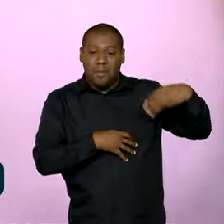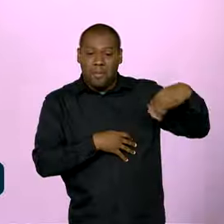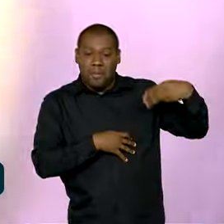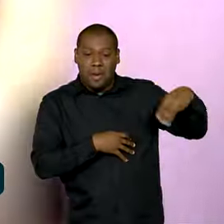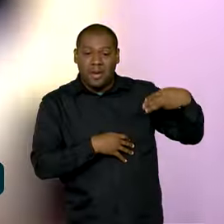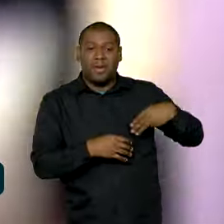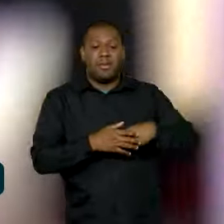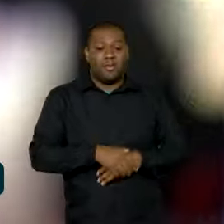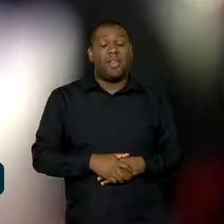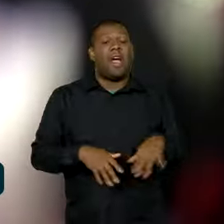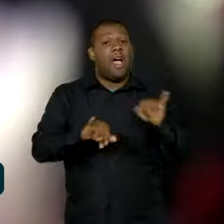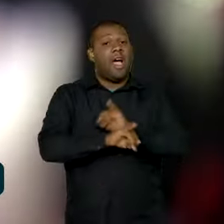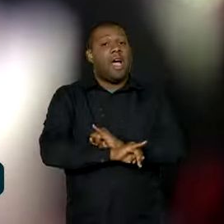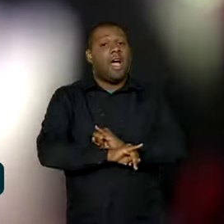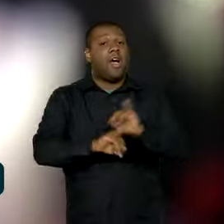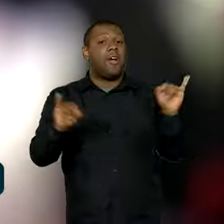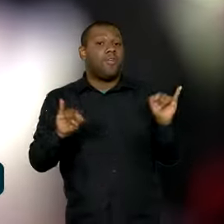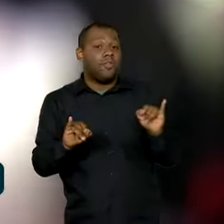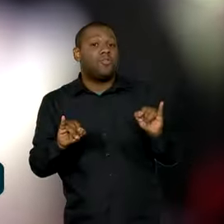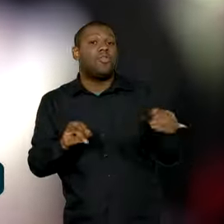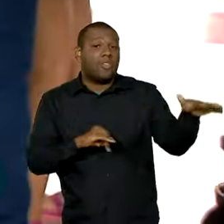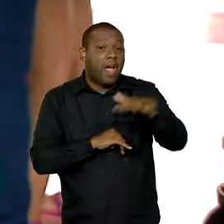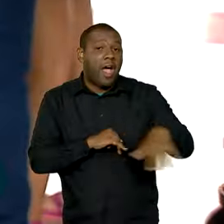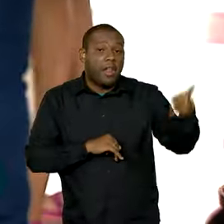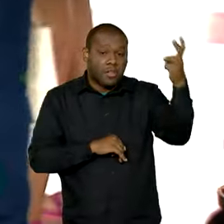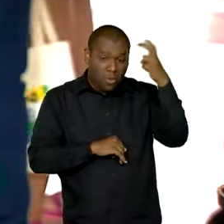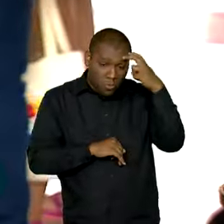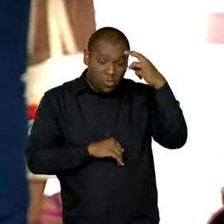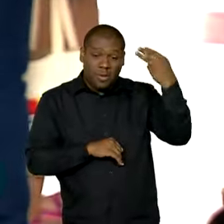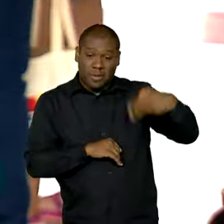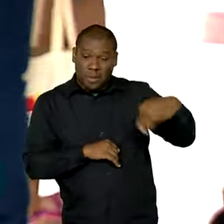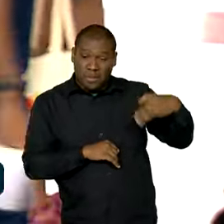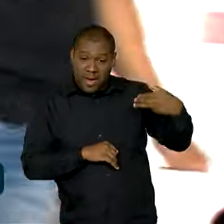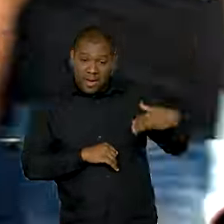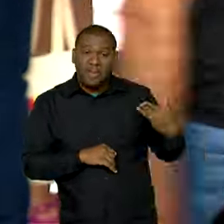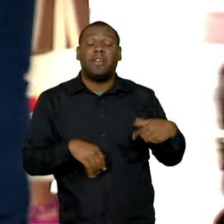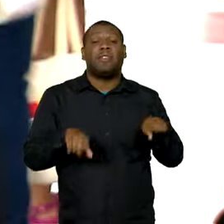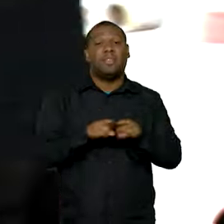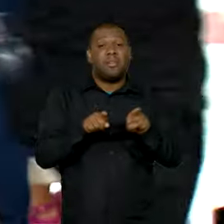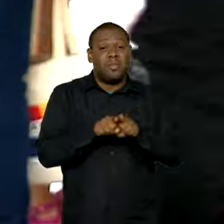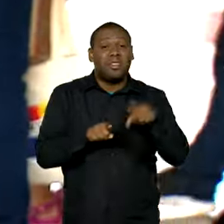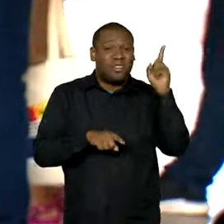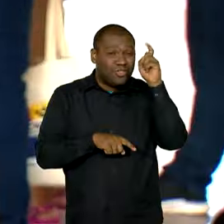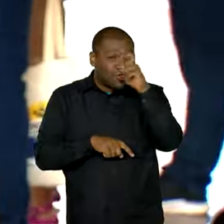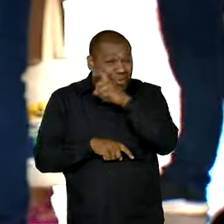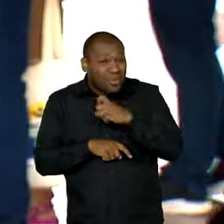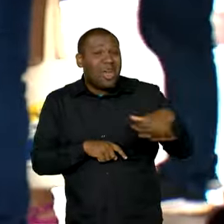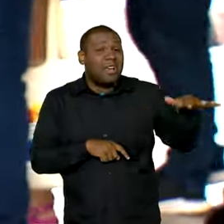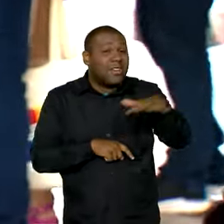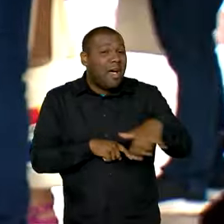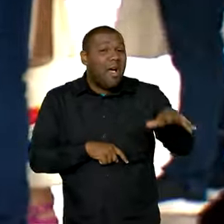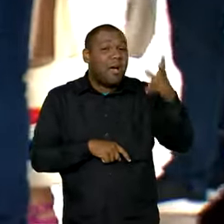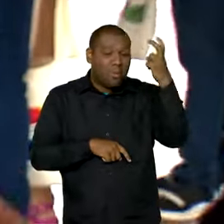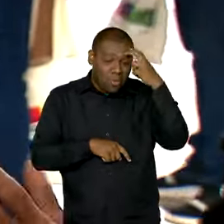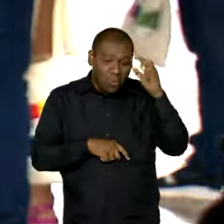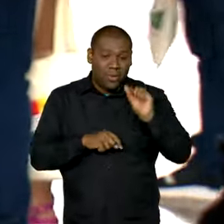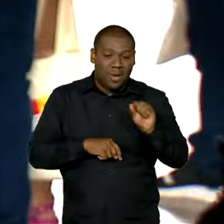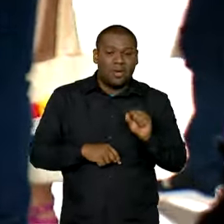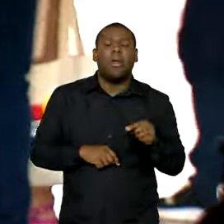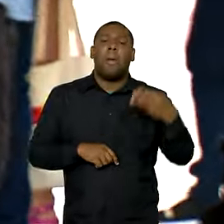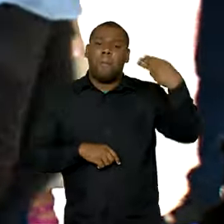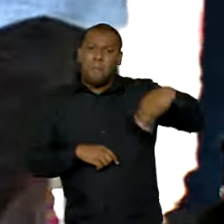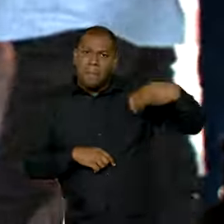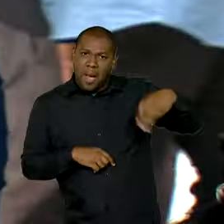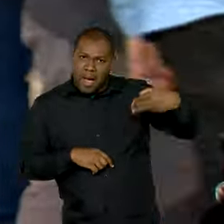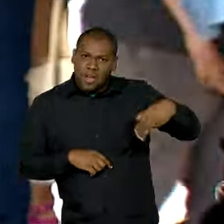e apontou desafios enfrentados pelo setor. O Maranhão, ele é uma terra de fazedores de cultura. E nós